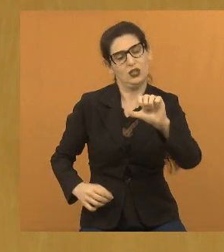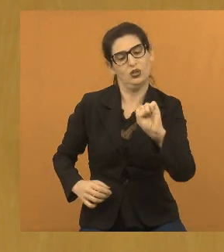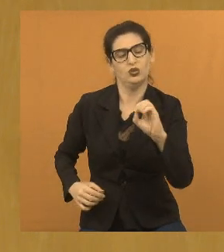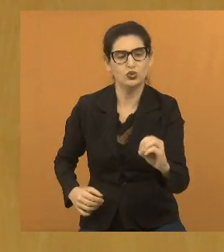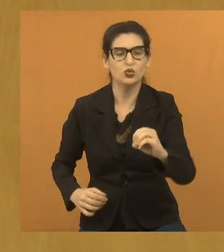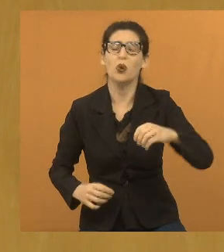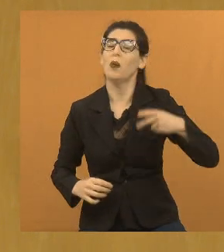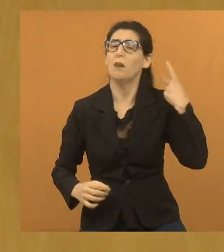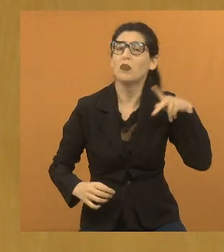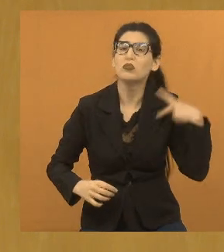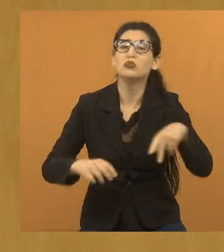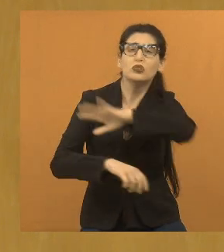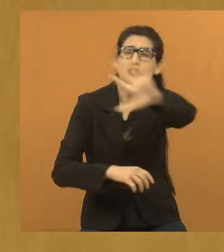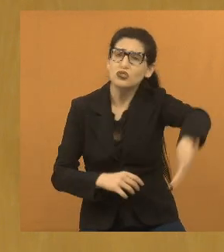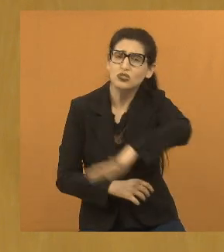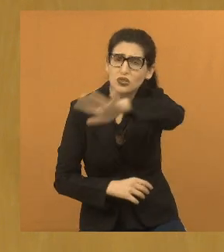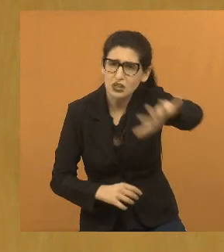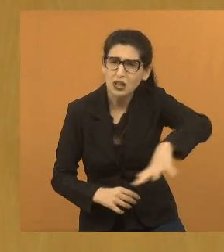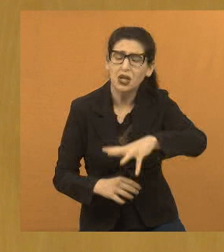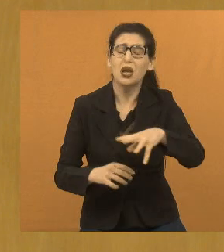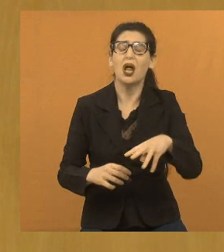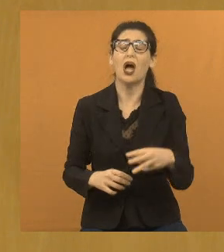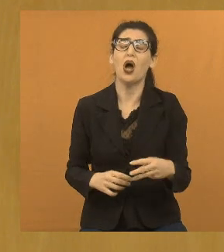procuradora-geral Moira,